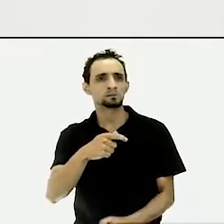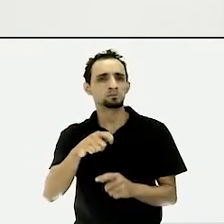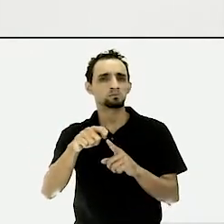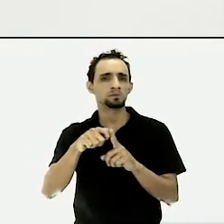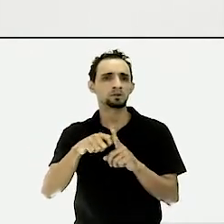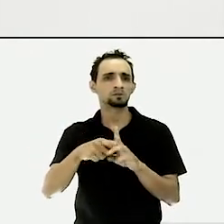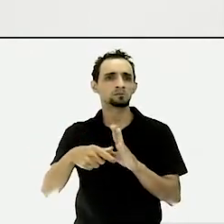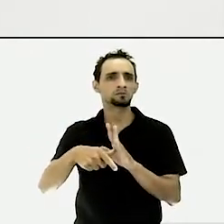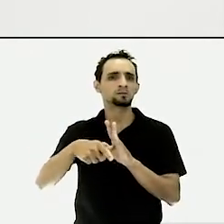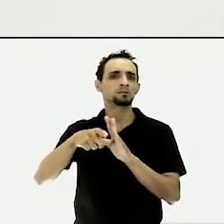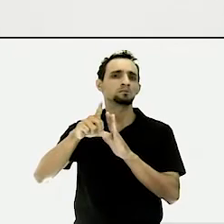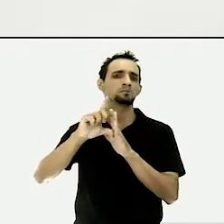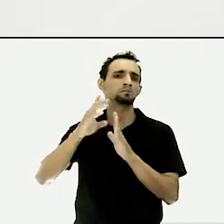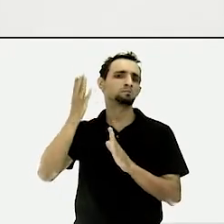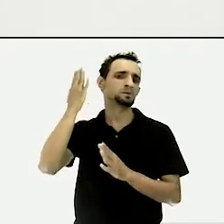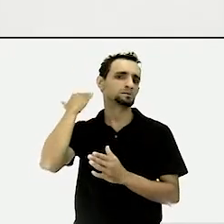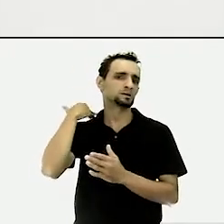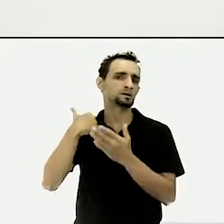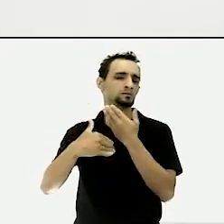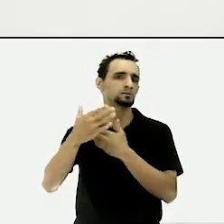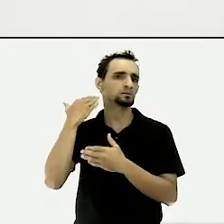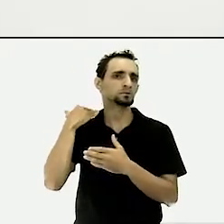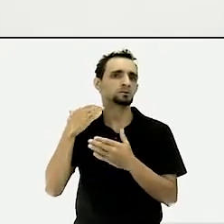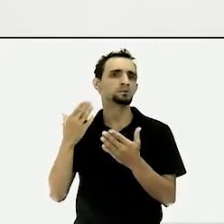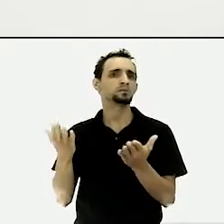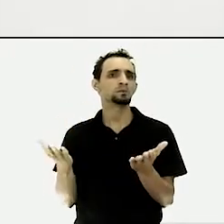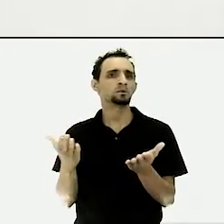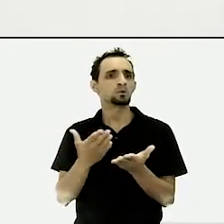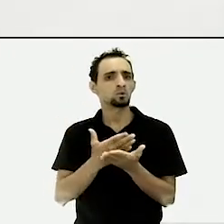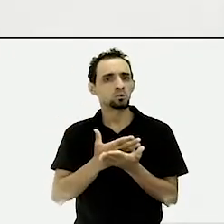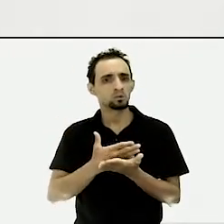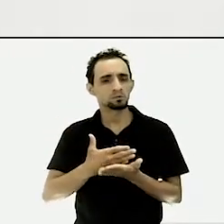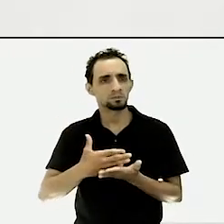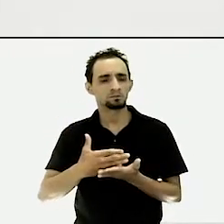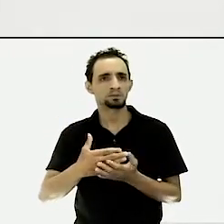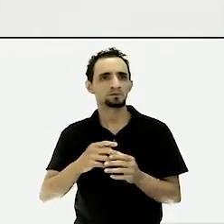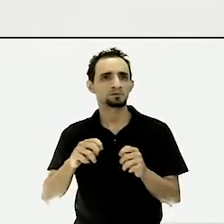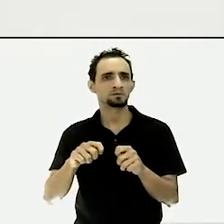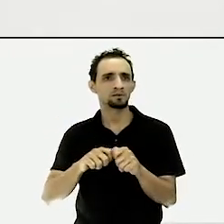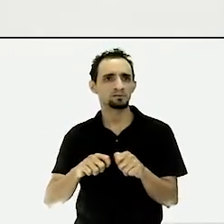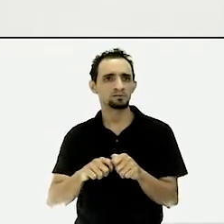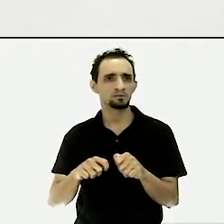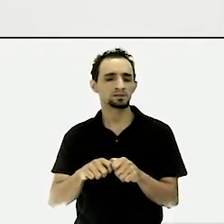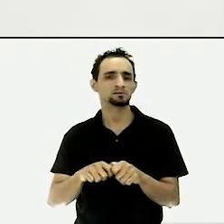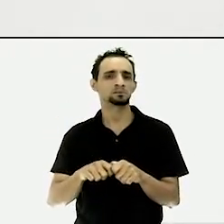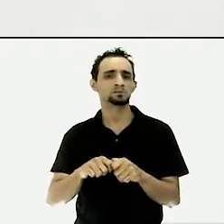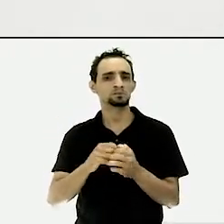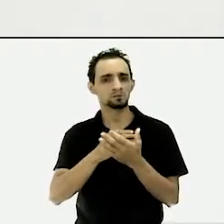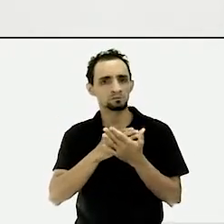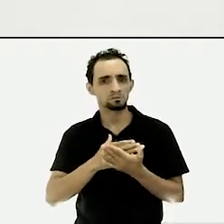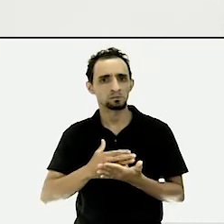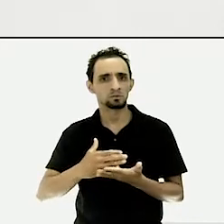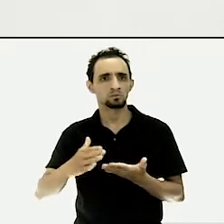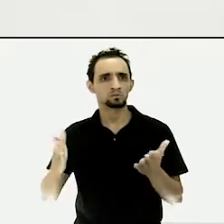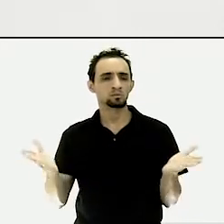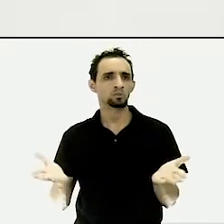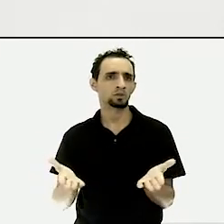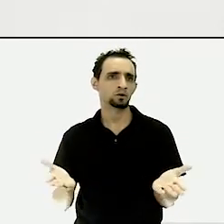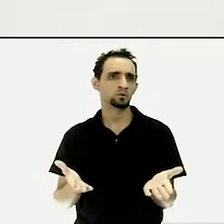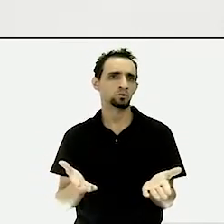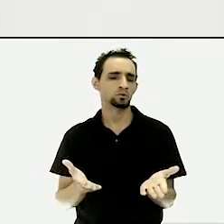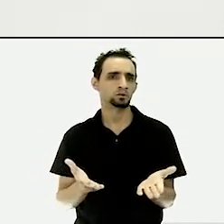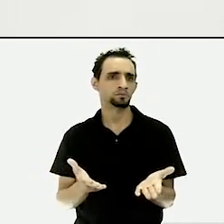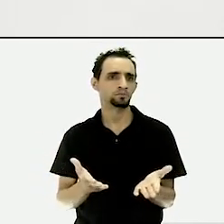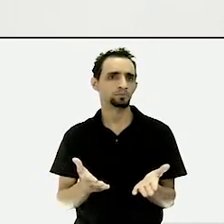salvo a vida da criança, levaram para a UPA para fazer depois os exames necessários, complementares. Eu estava na hora do